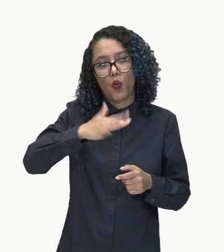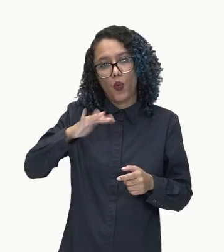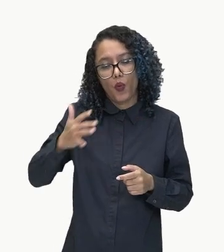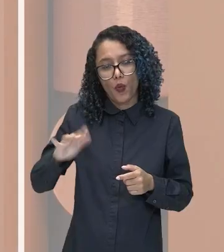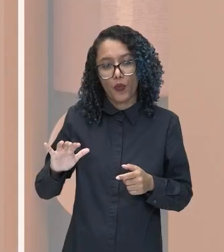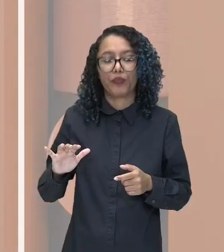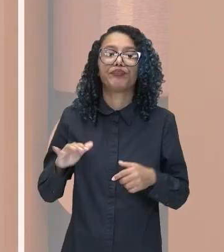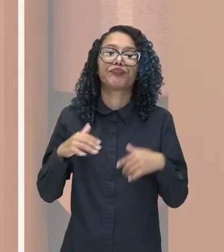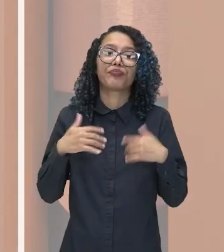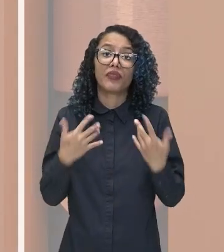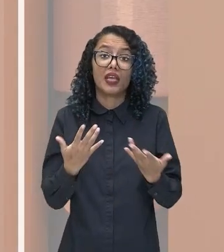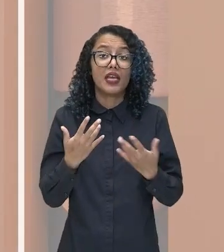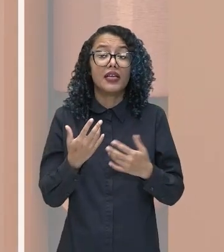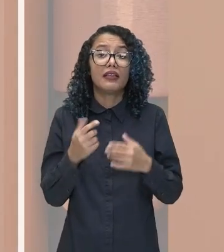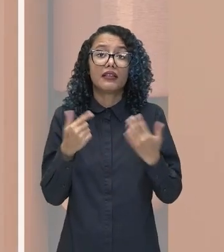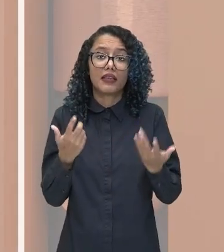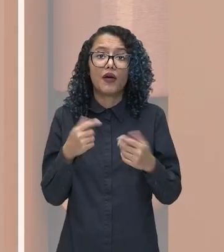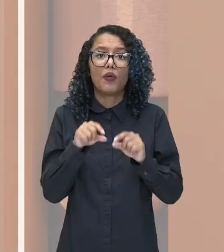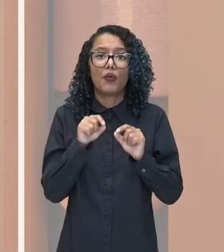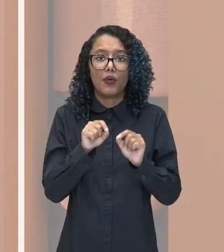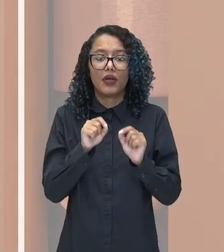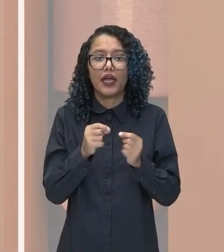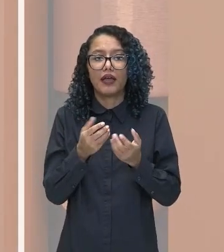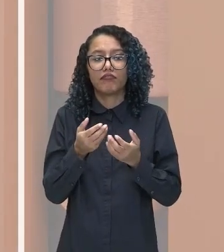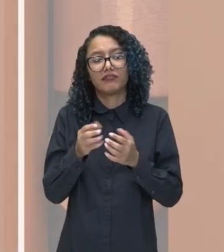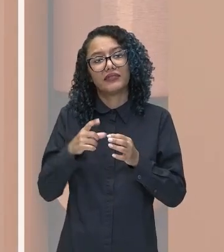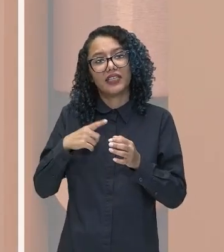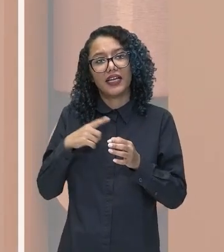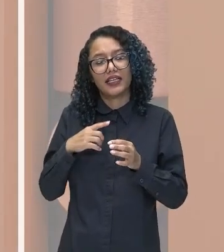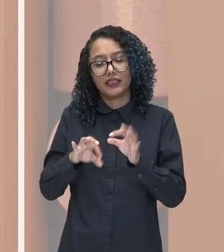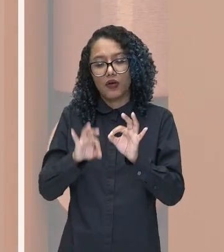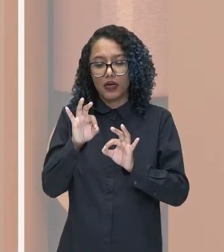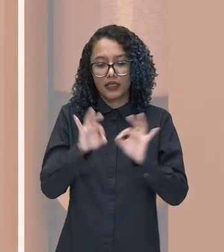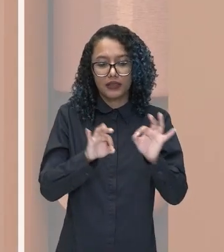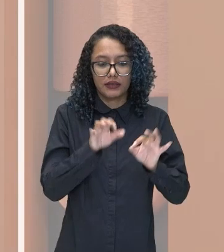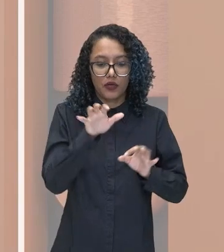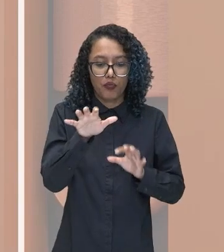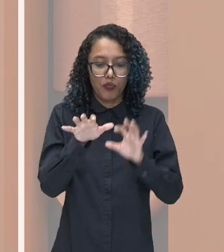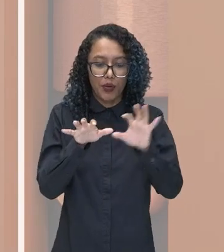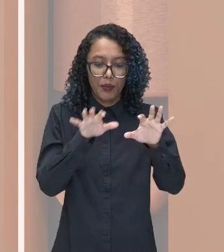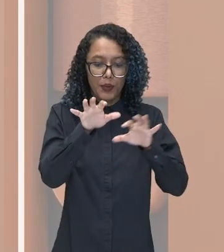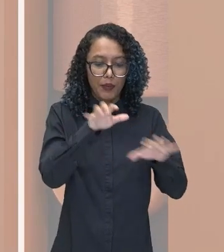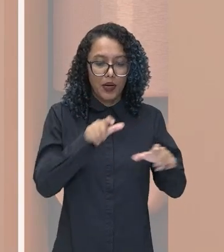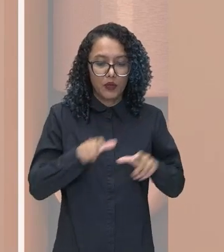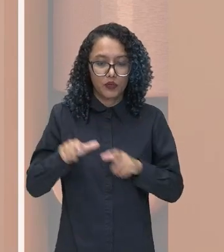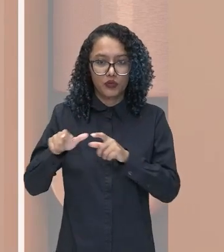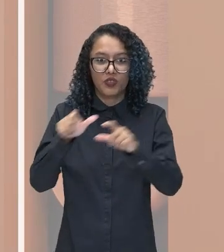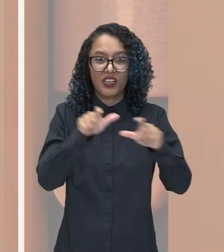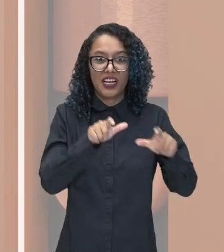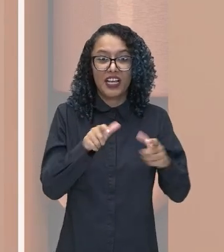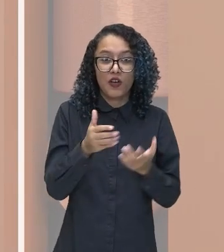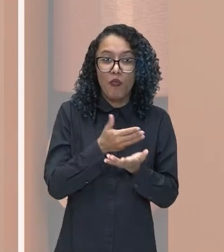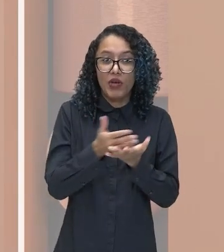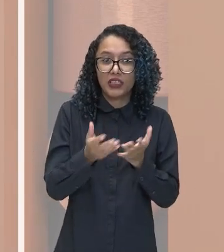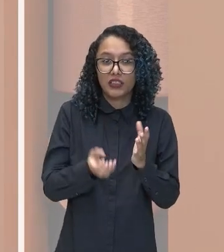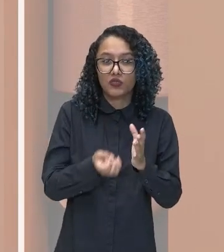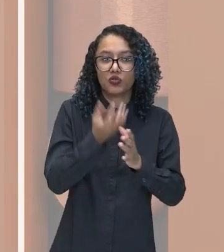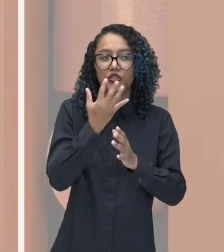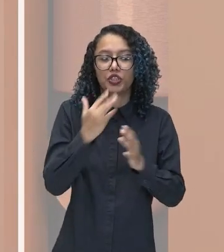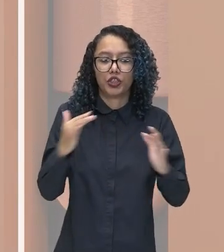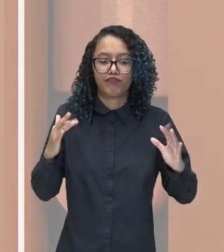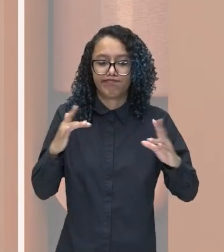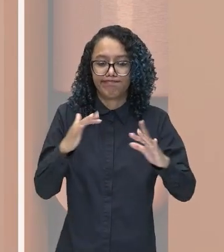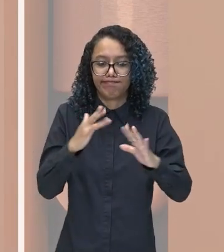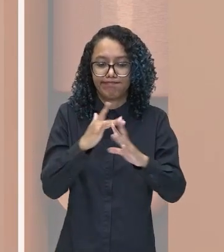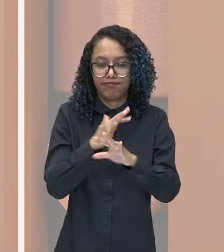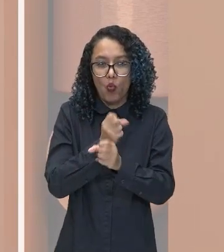essa distribuição espacial nos Estados Unidos e acaba surgindo as megalópolis. Porque